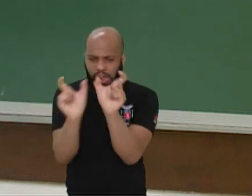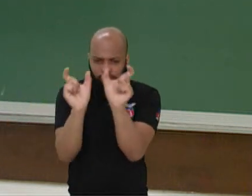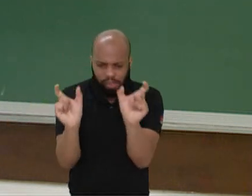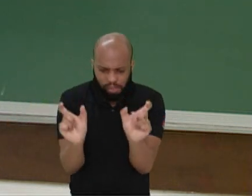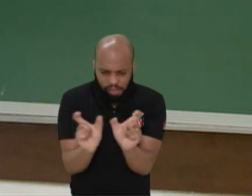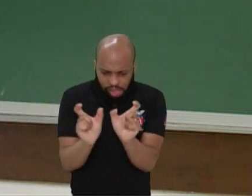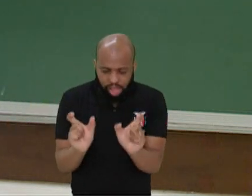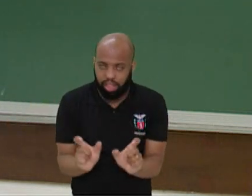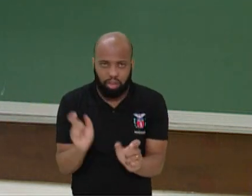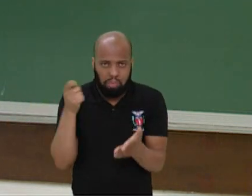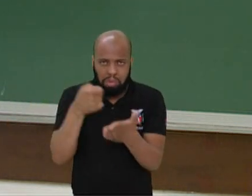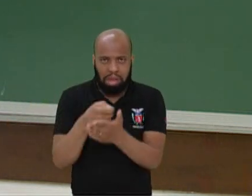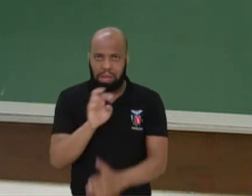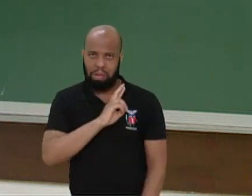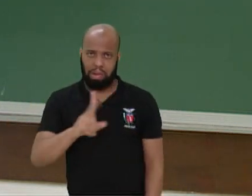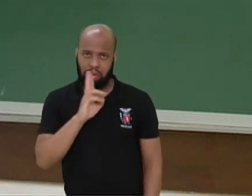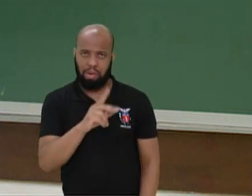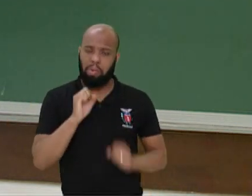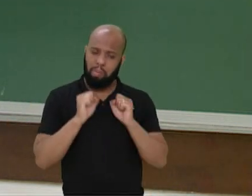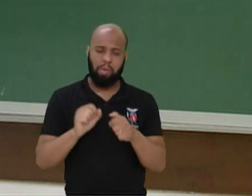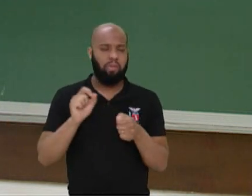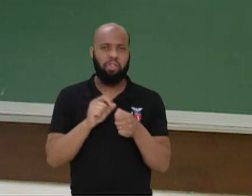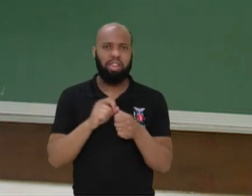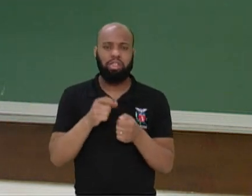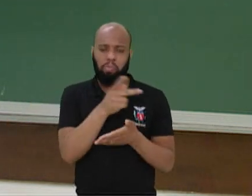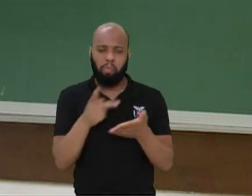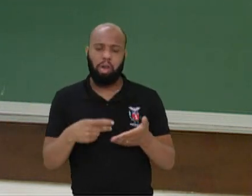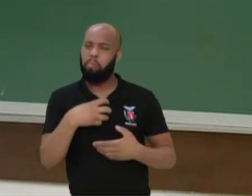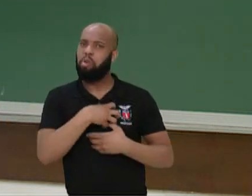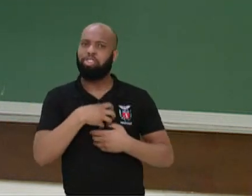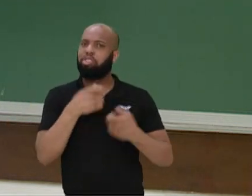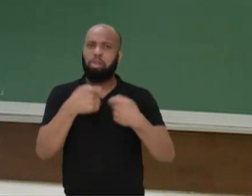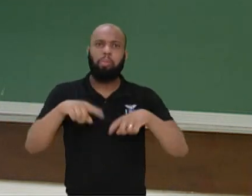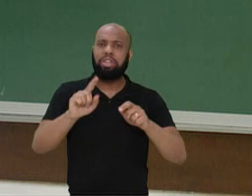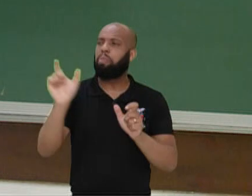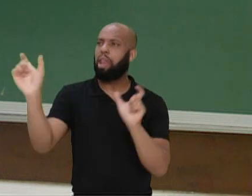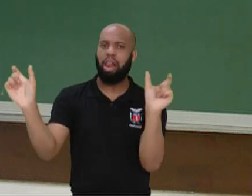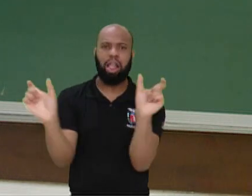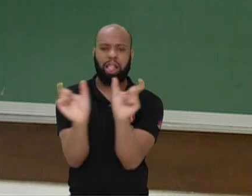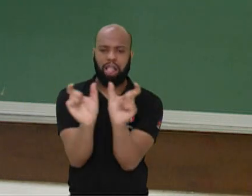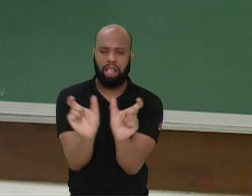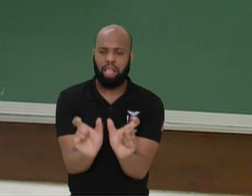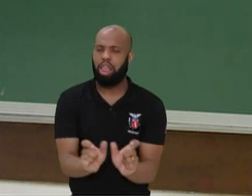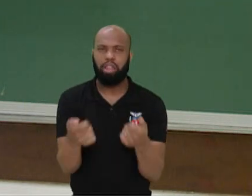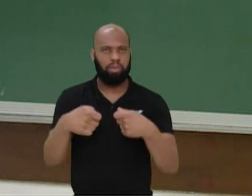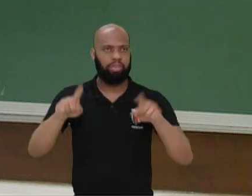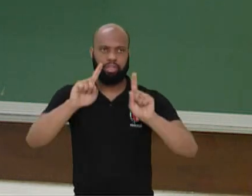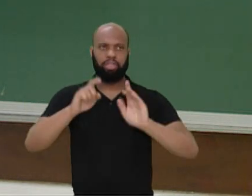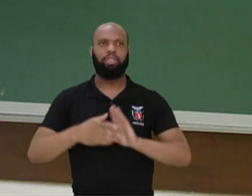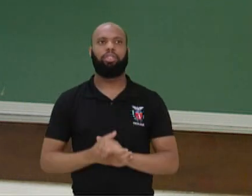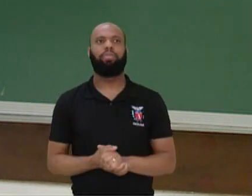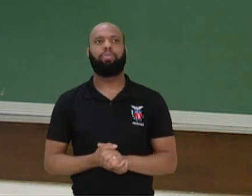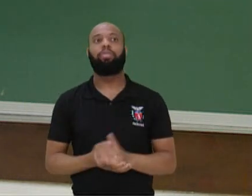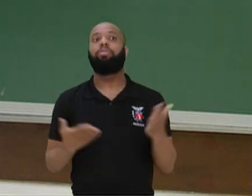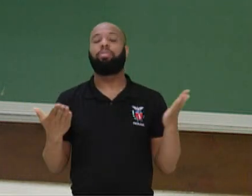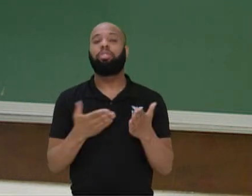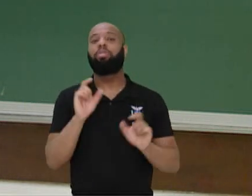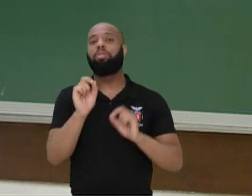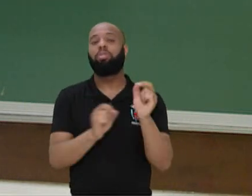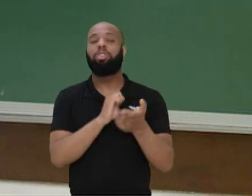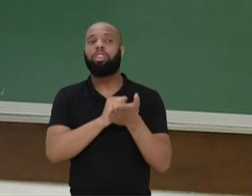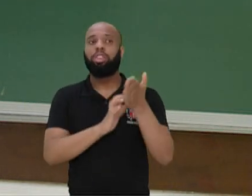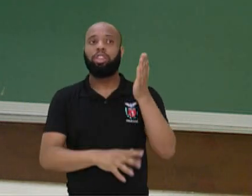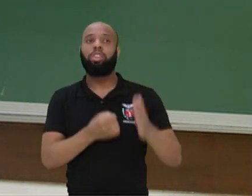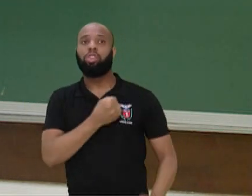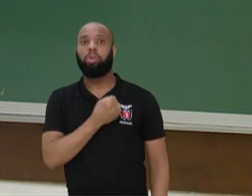pode fazer um poema sem rima alguma, como esse do Mário Benedetti, que não era composto por rimas, né? Então, vamos